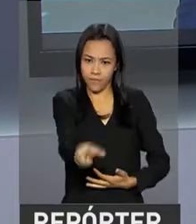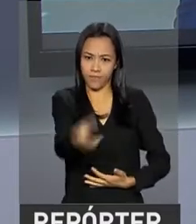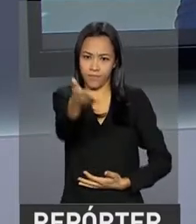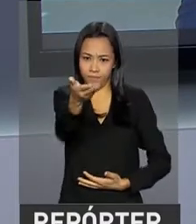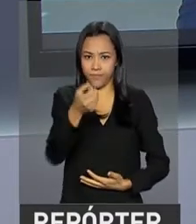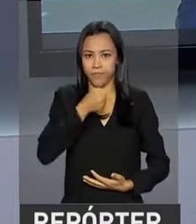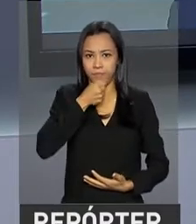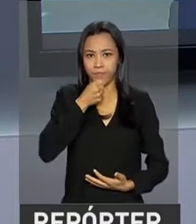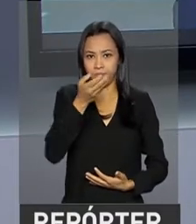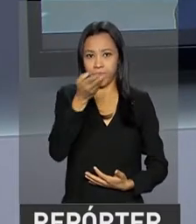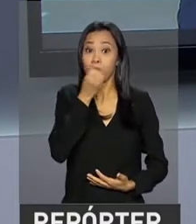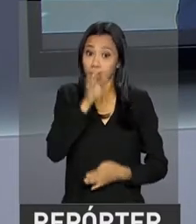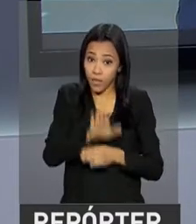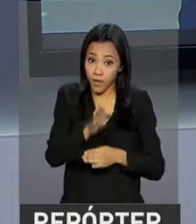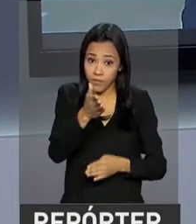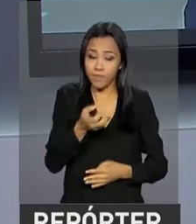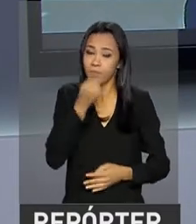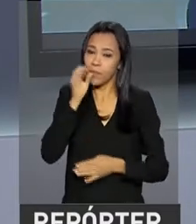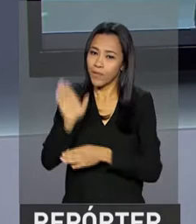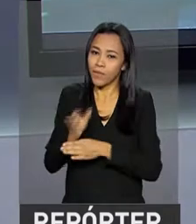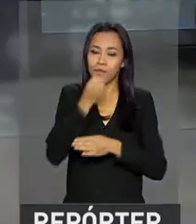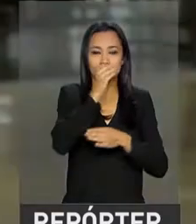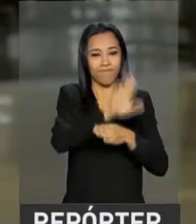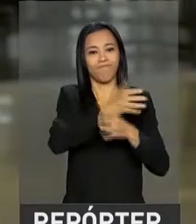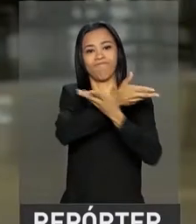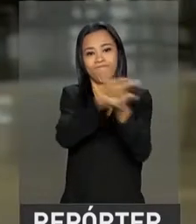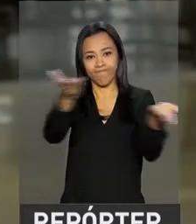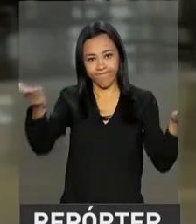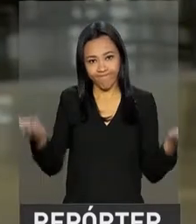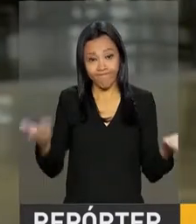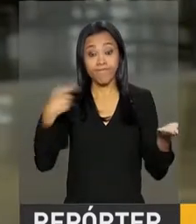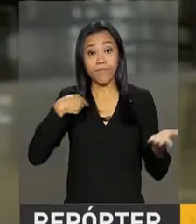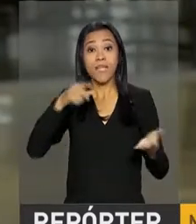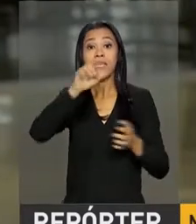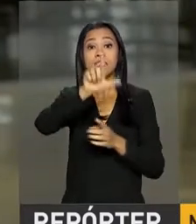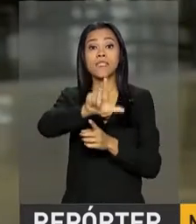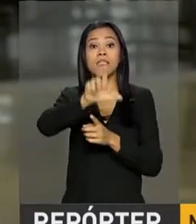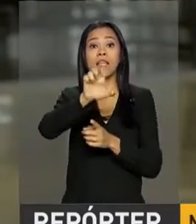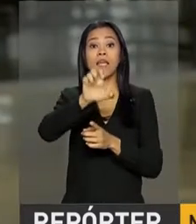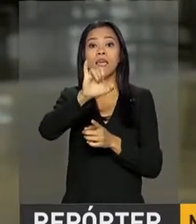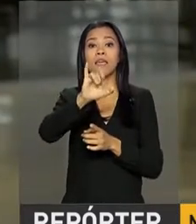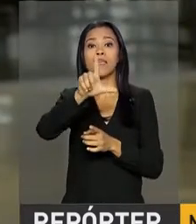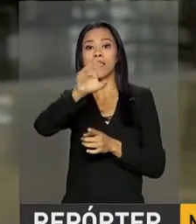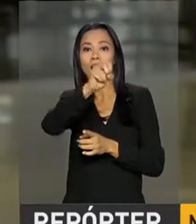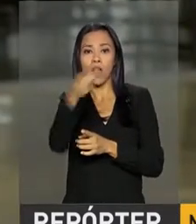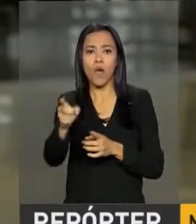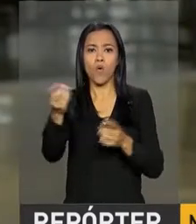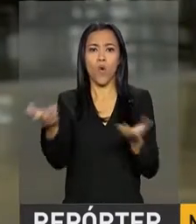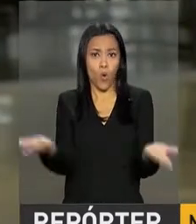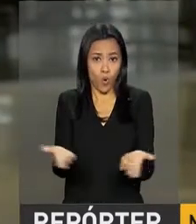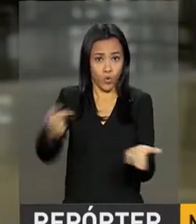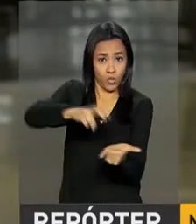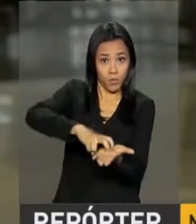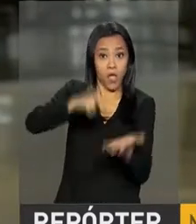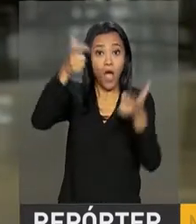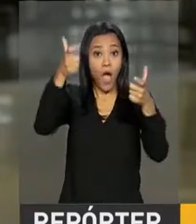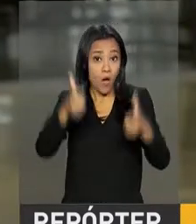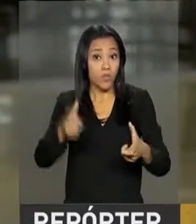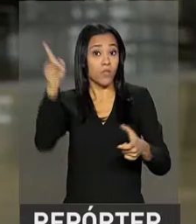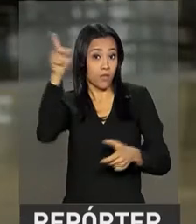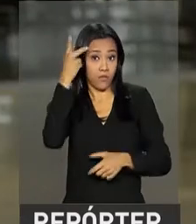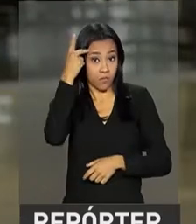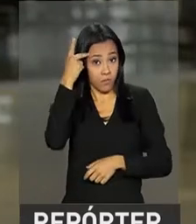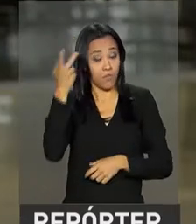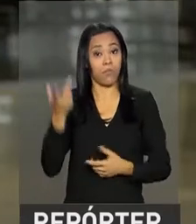para você. Boa tarde, Carla. Boa tarde a todos. Olha, Carla, esse leilão ocorreu na manhã de hoje na Bolsa de Valores de São